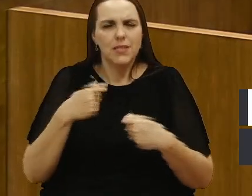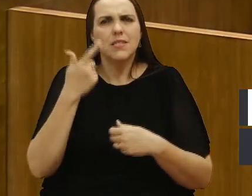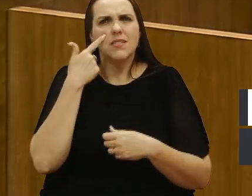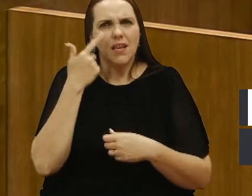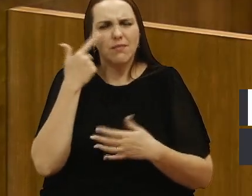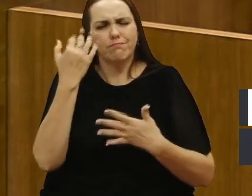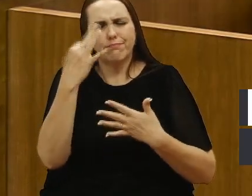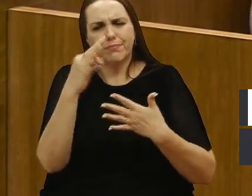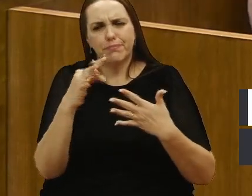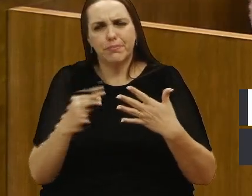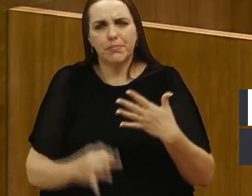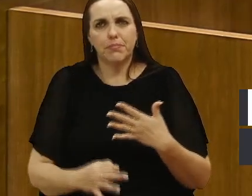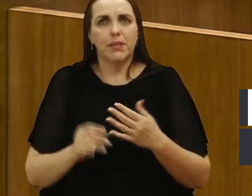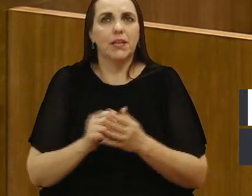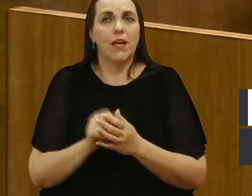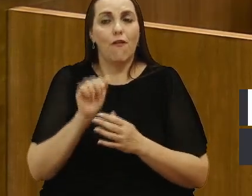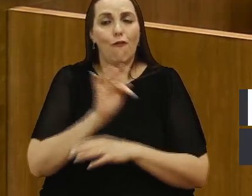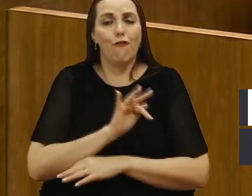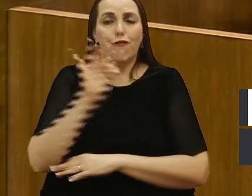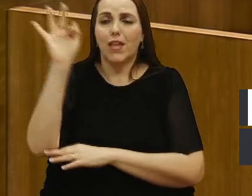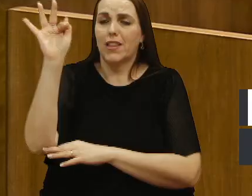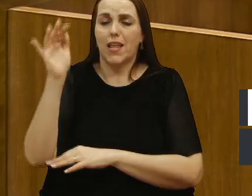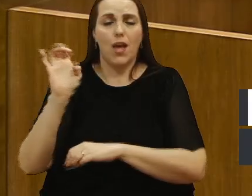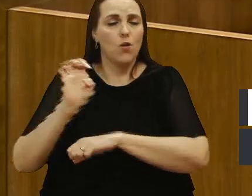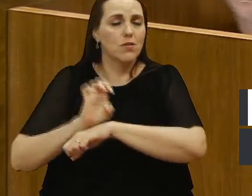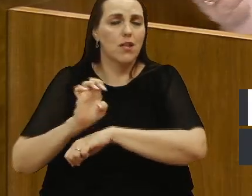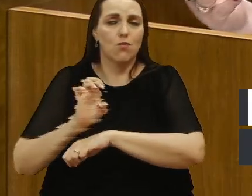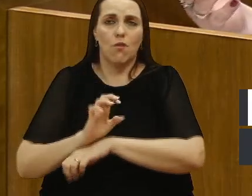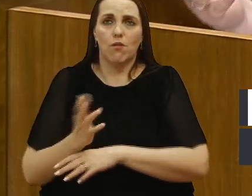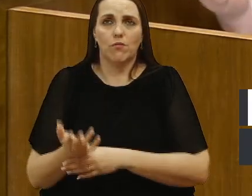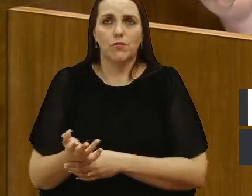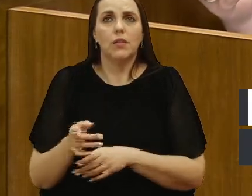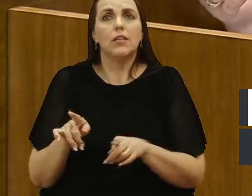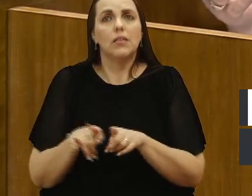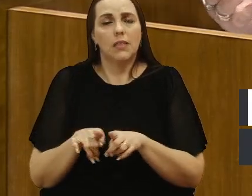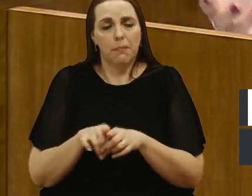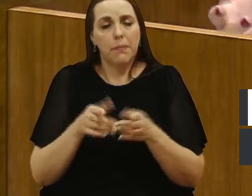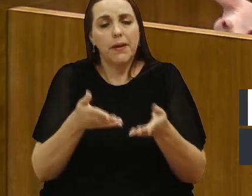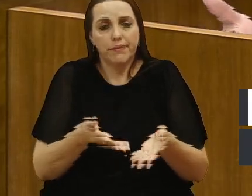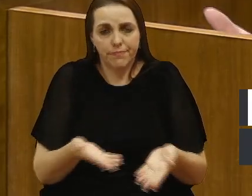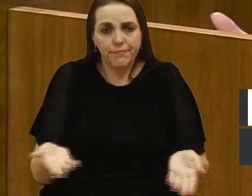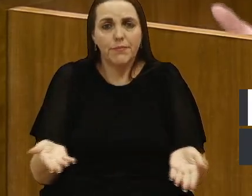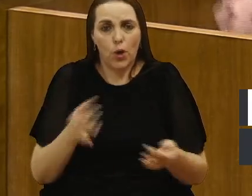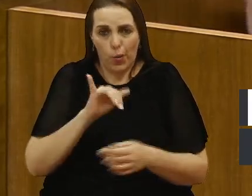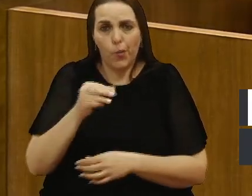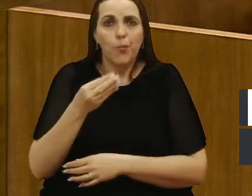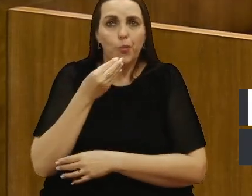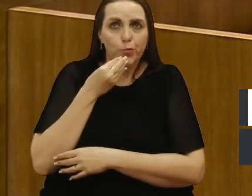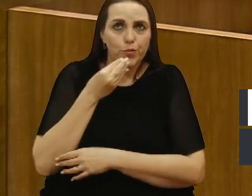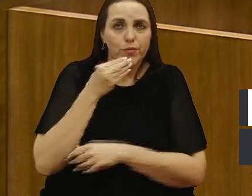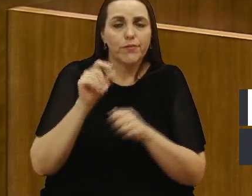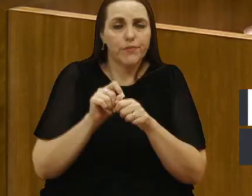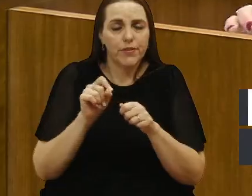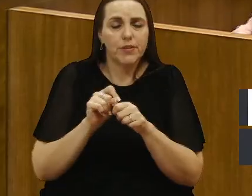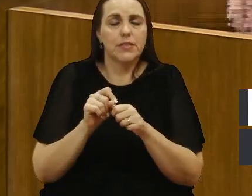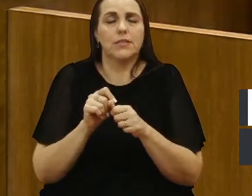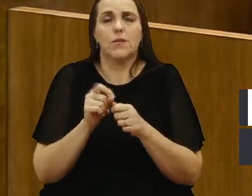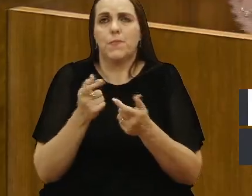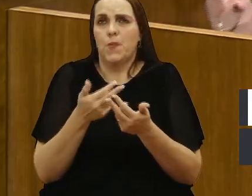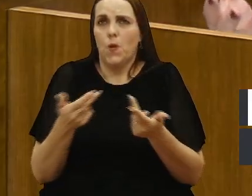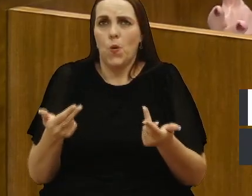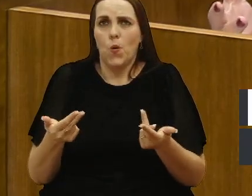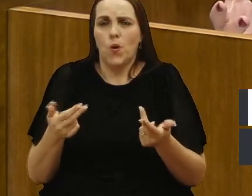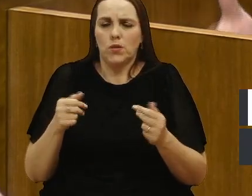várias formas, a nível federal, a nível estadual, e quando a gente tem oportunidade de fazer alguma coisa a